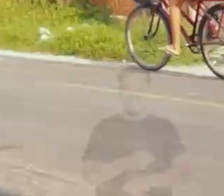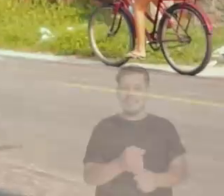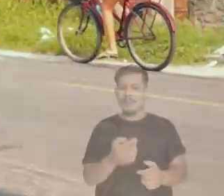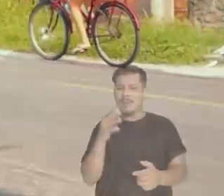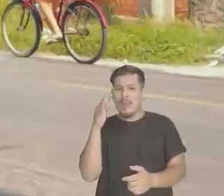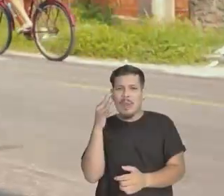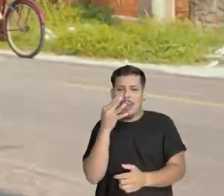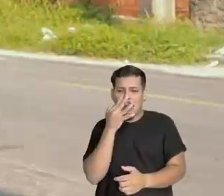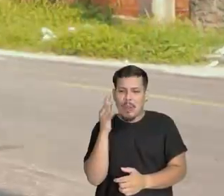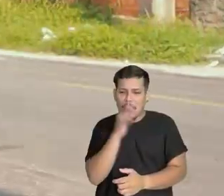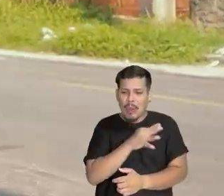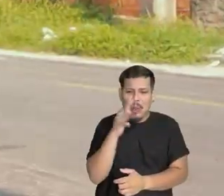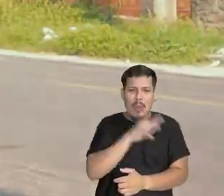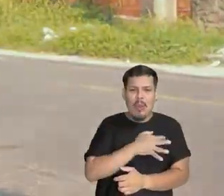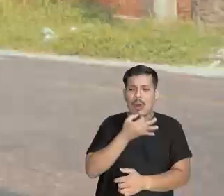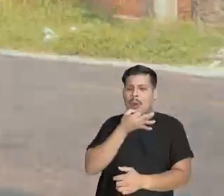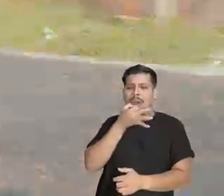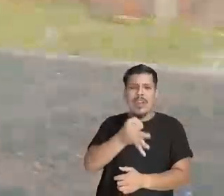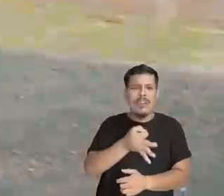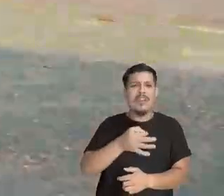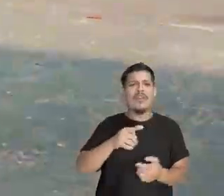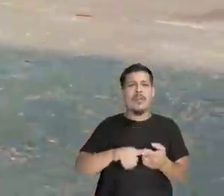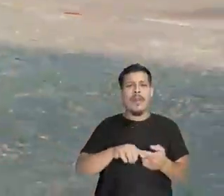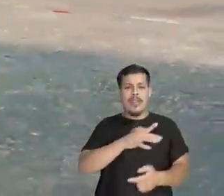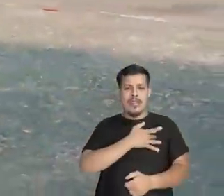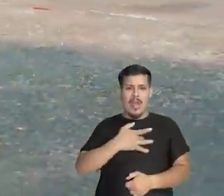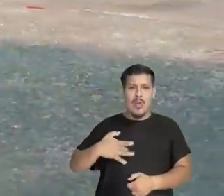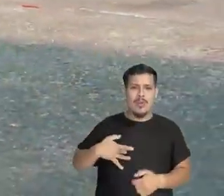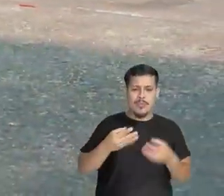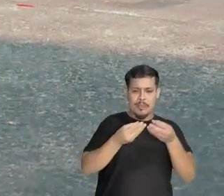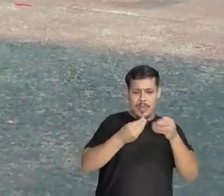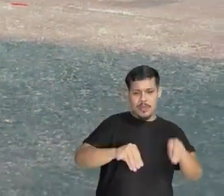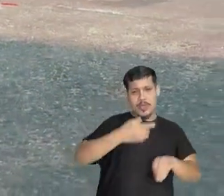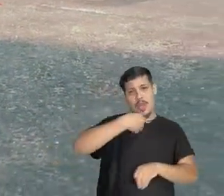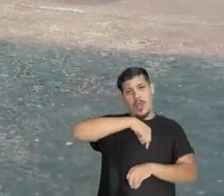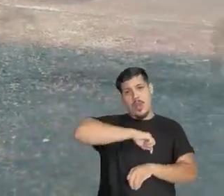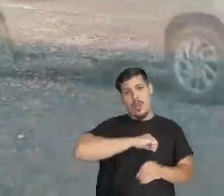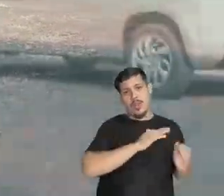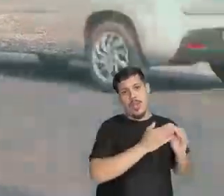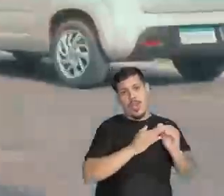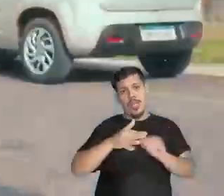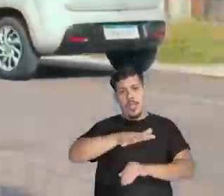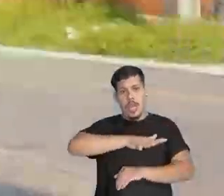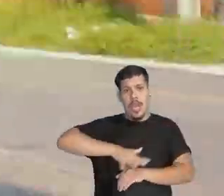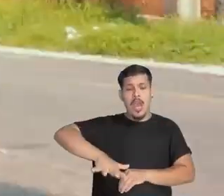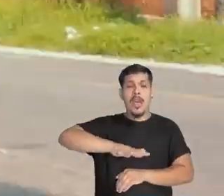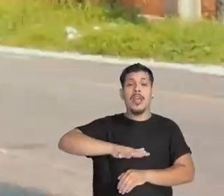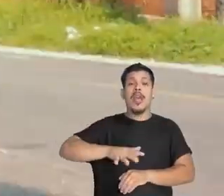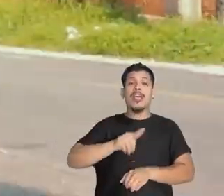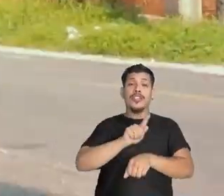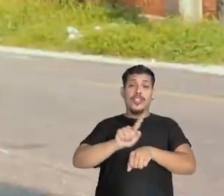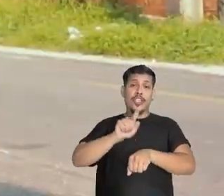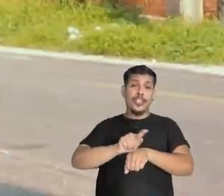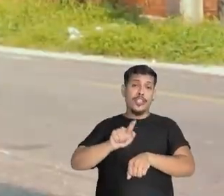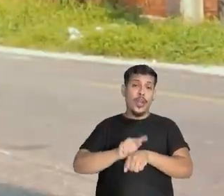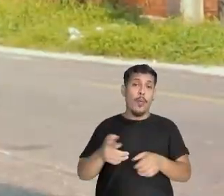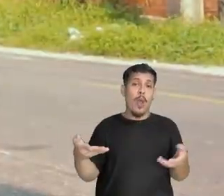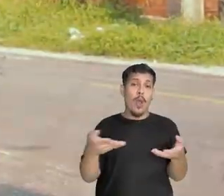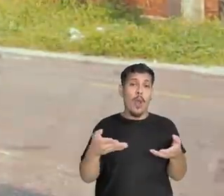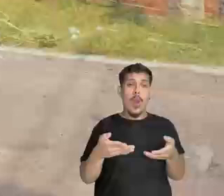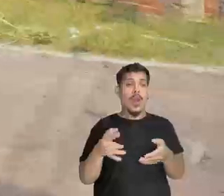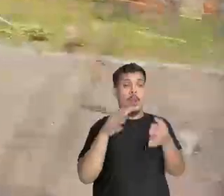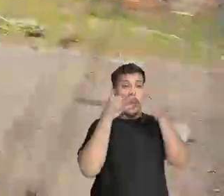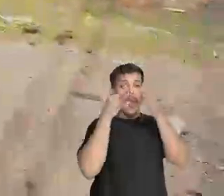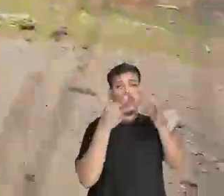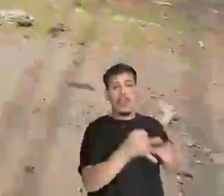É um mau cheiro horrível. Isso está afetando a nossa saúde aqui, de nós moradores aqui da área. A gestão atual não